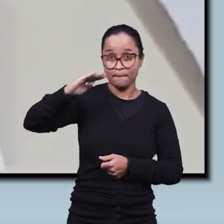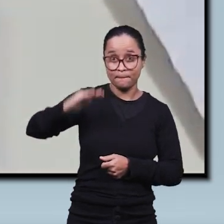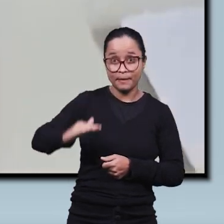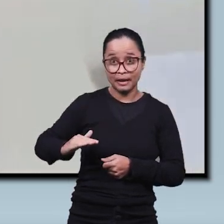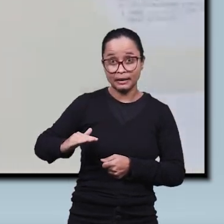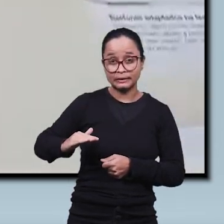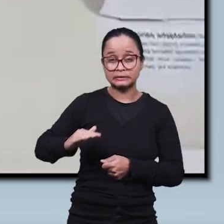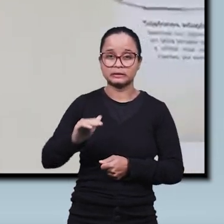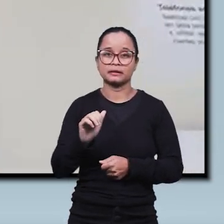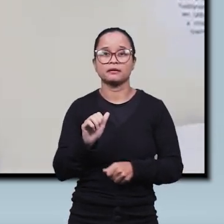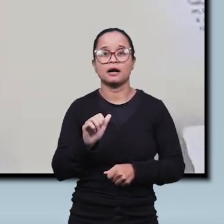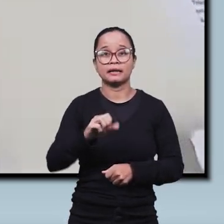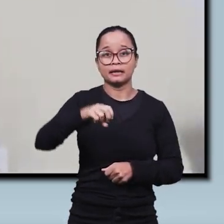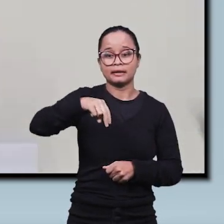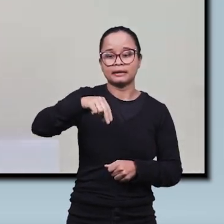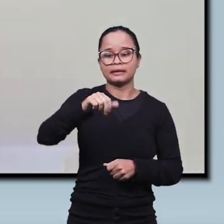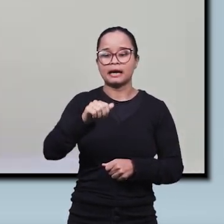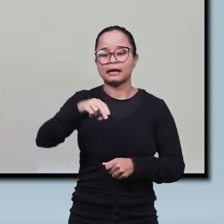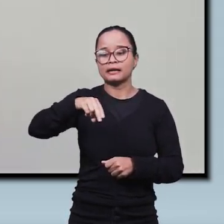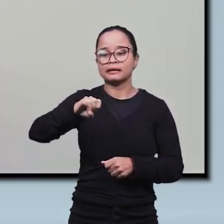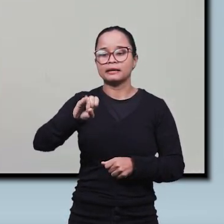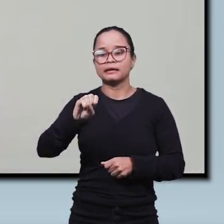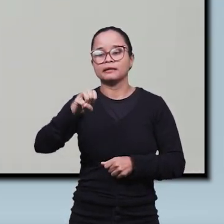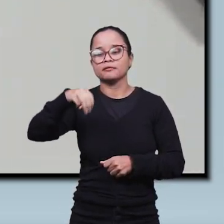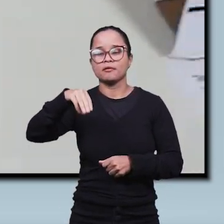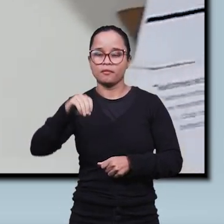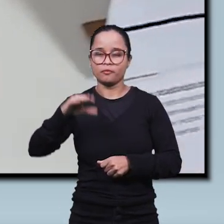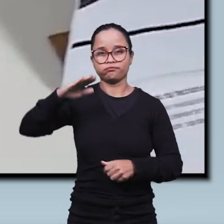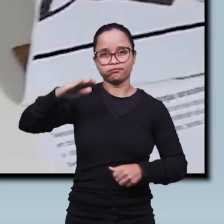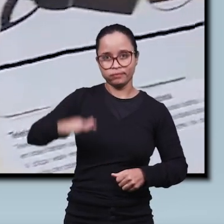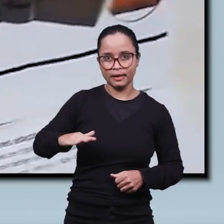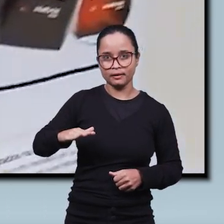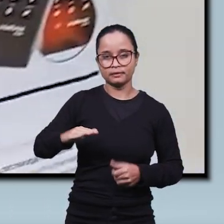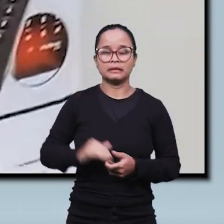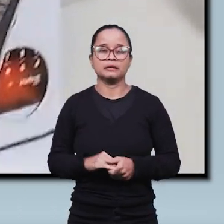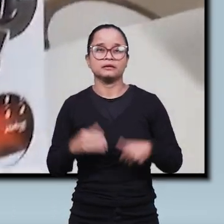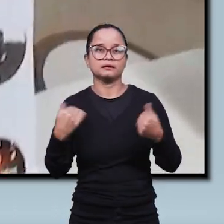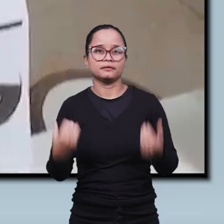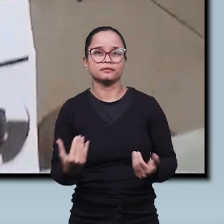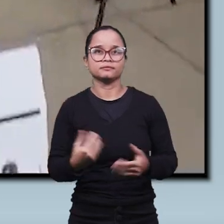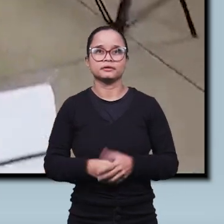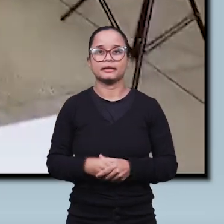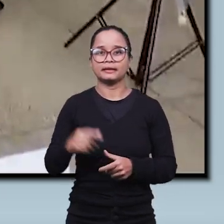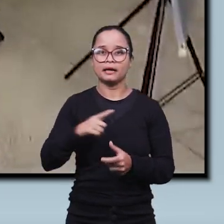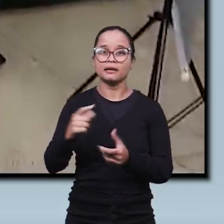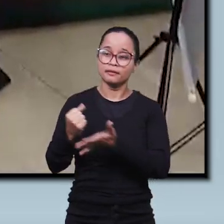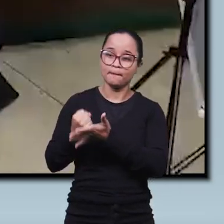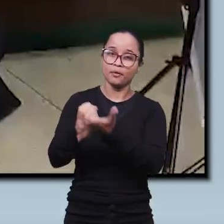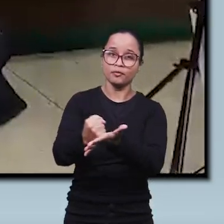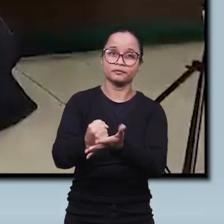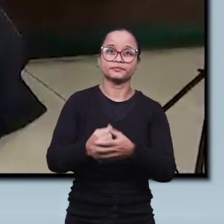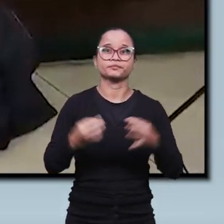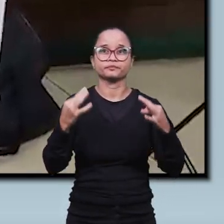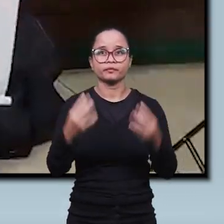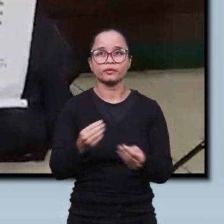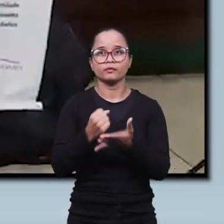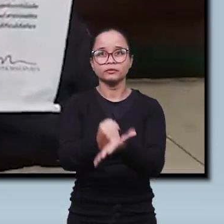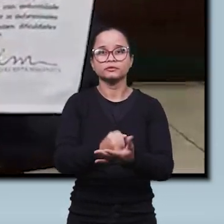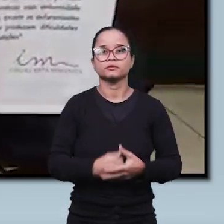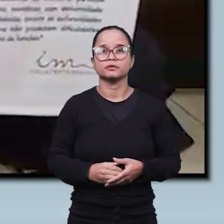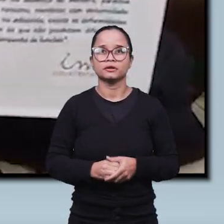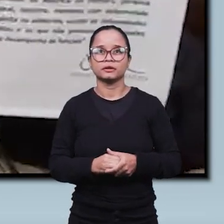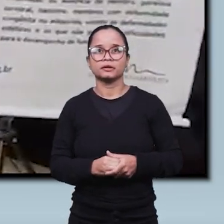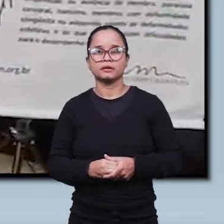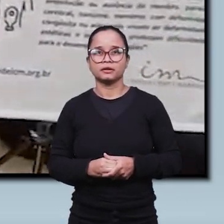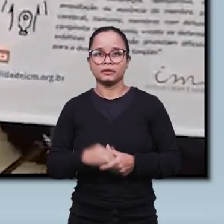precisamos existe também, né, esse acesso, essa condição, esses recursos, seja